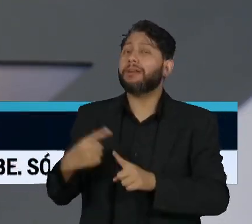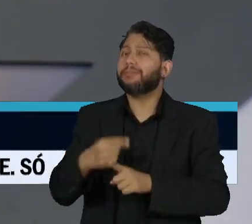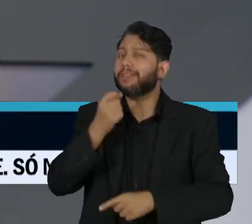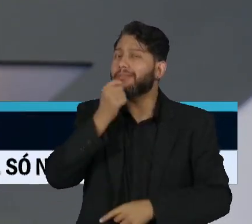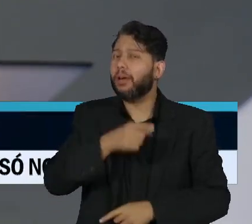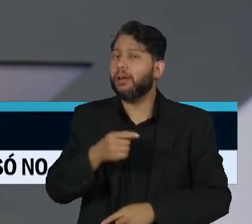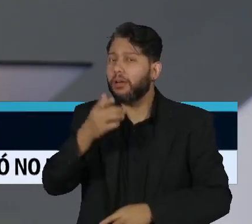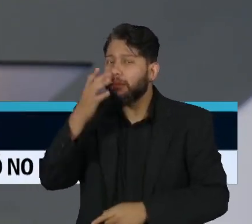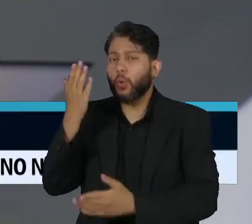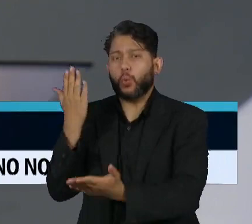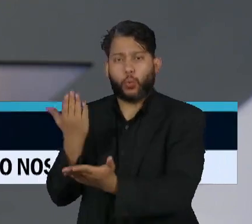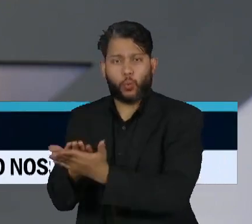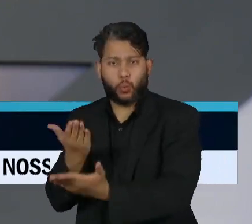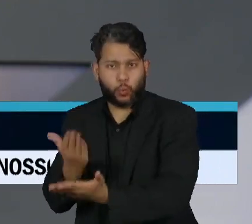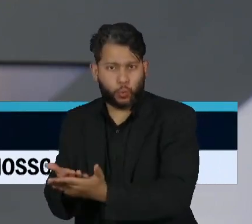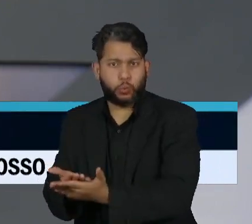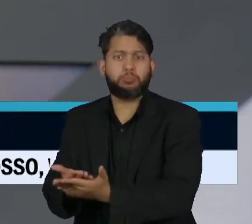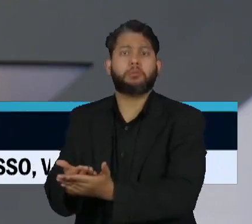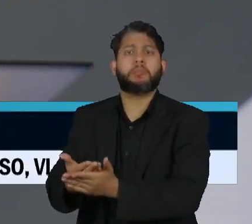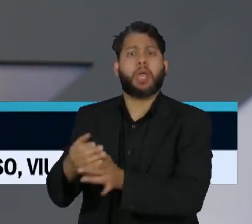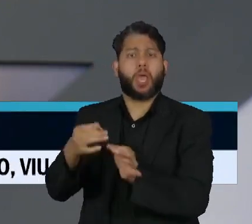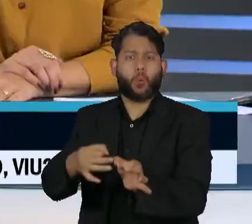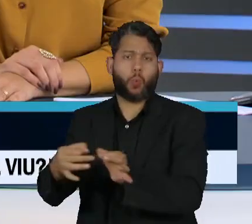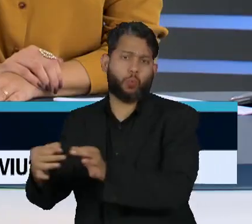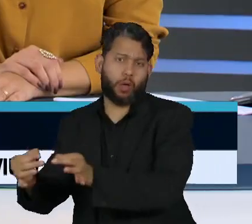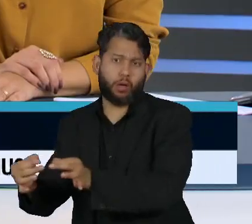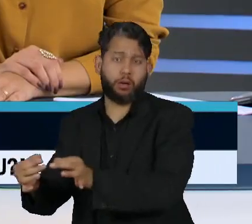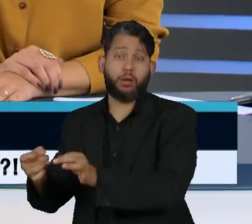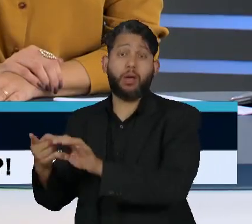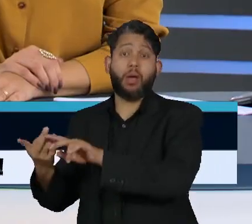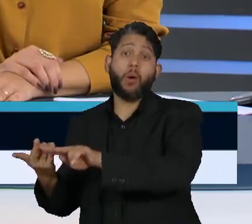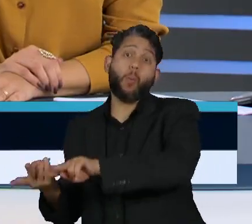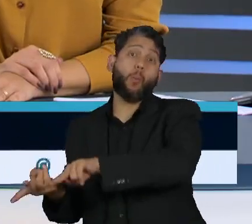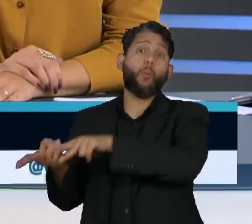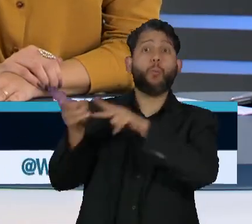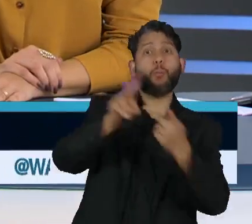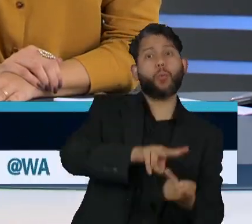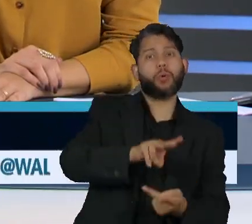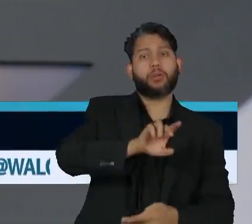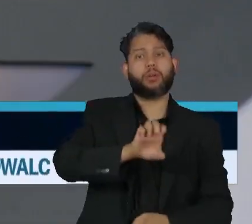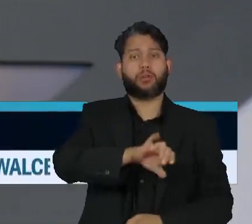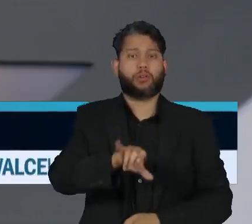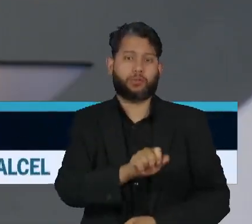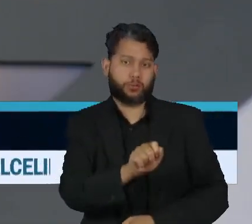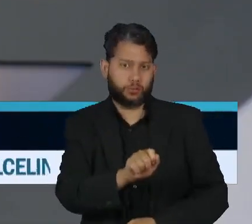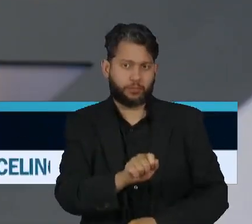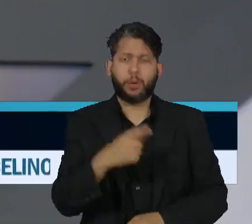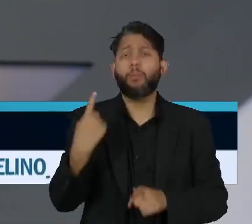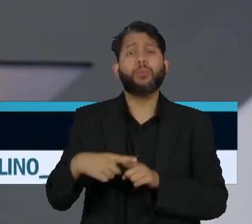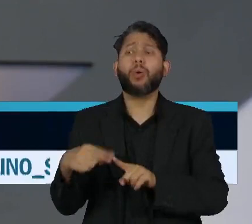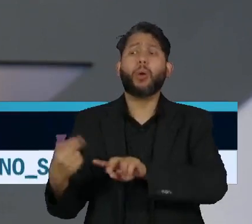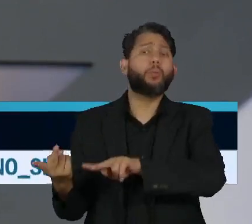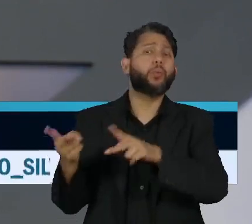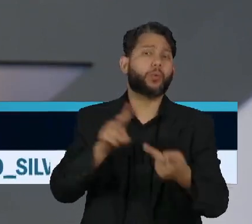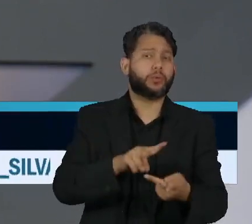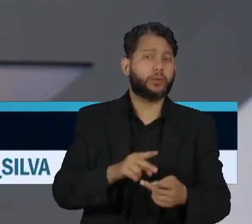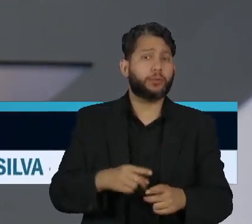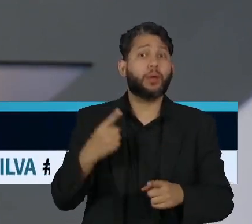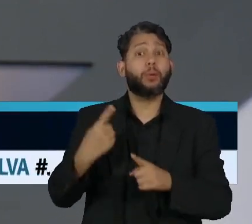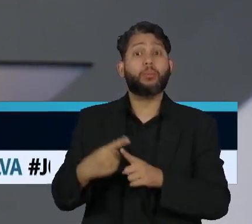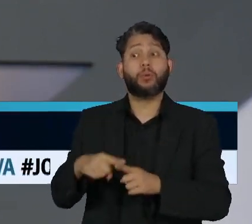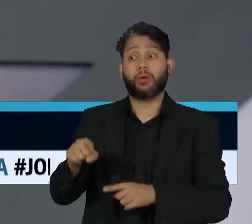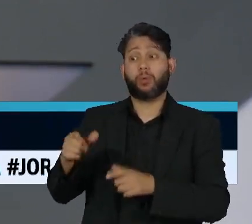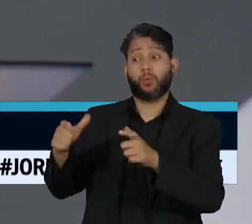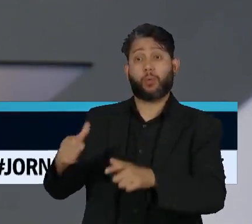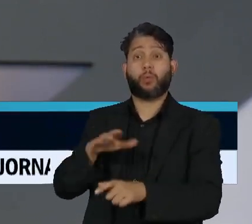ensino regular para a EJA. Isso pode ser por alguns motivos. Um próprio incentivo das redes